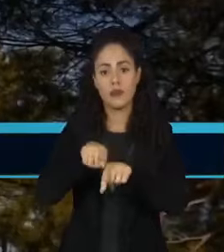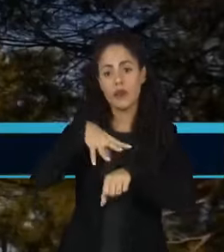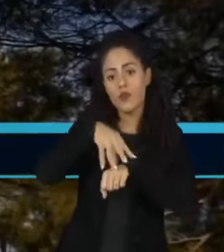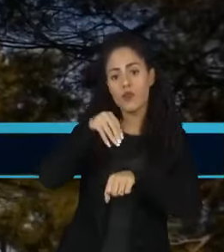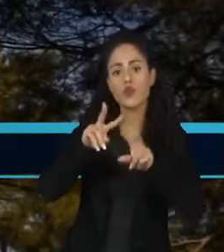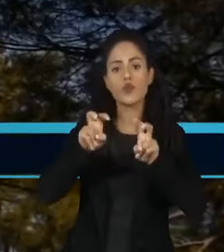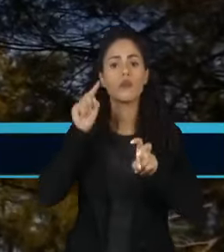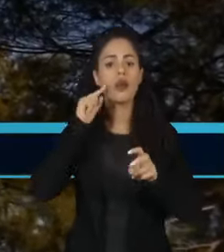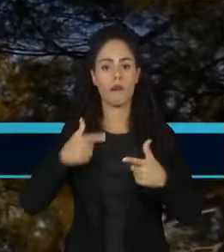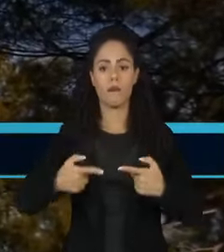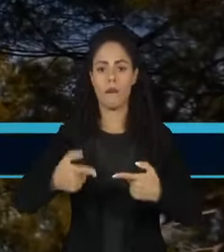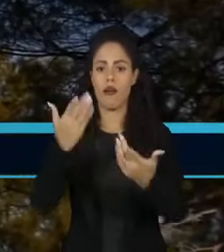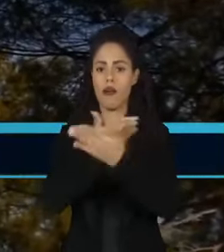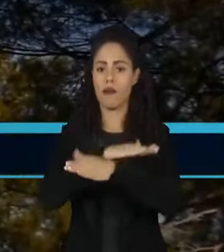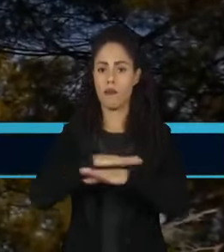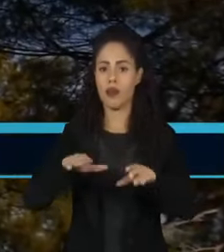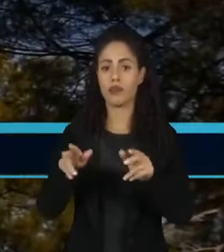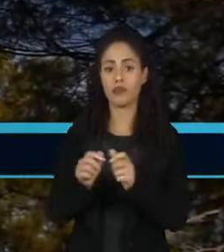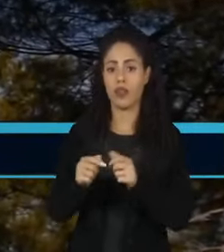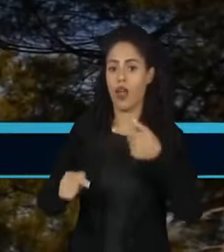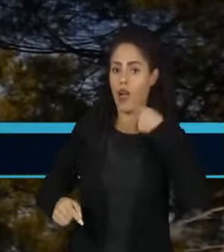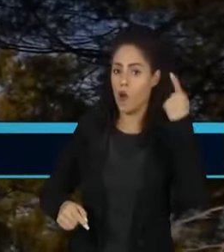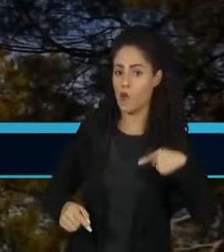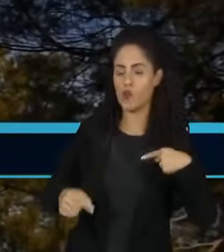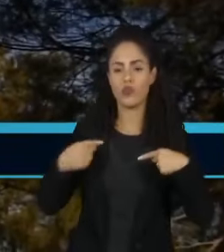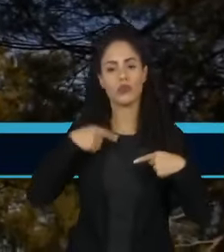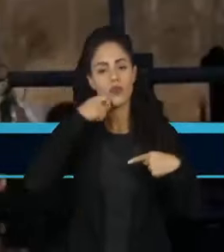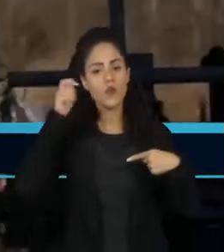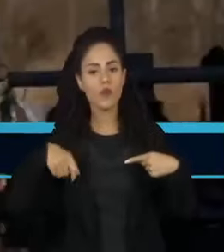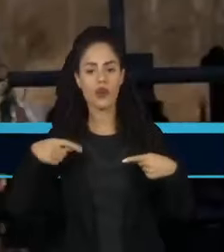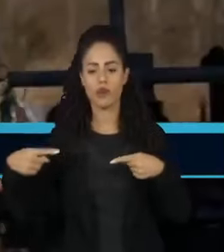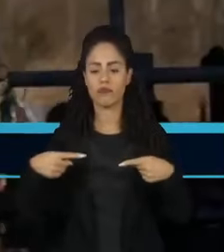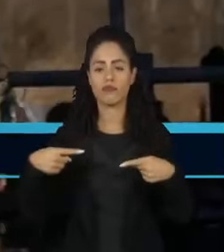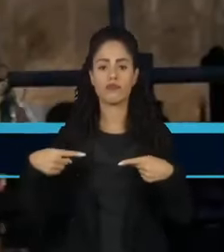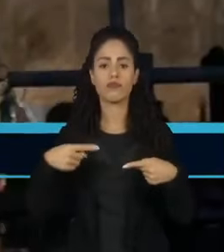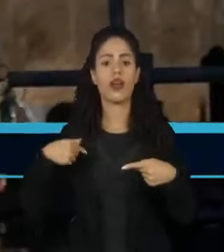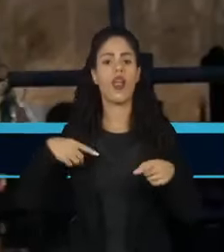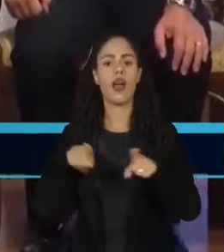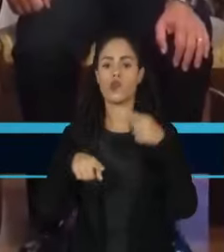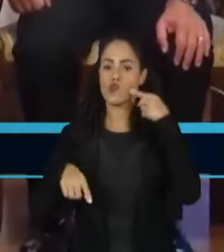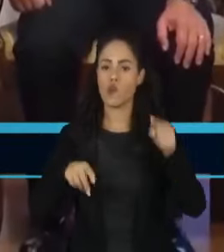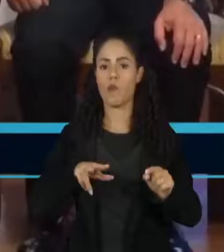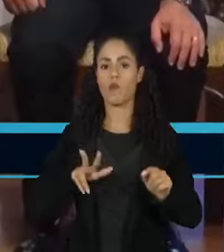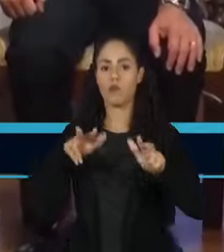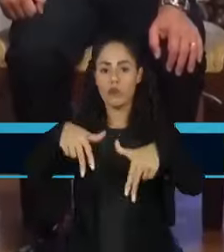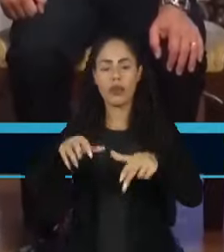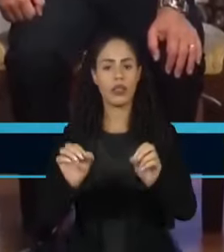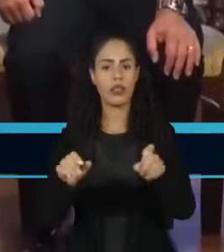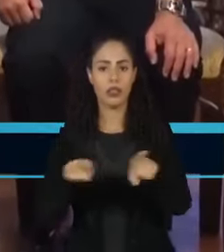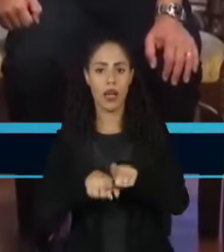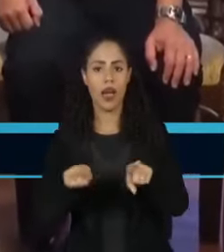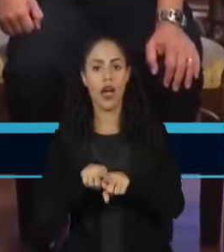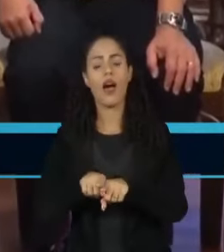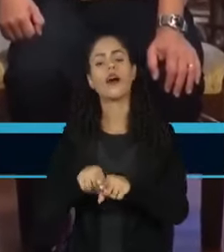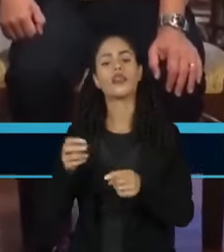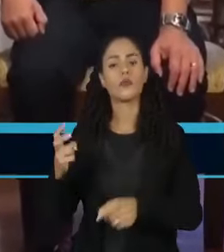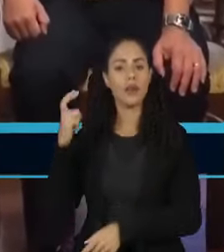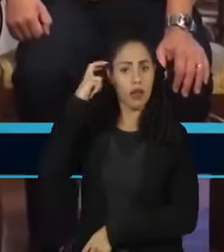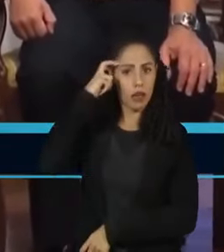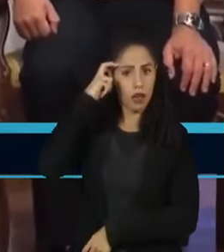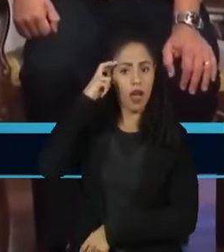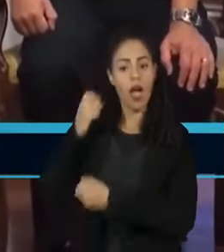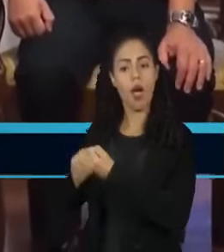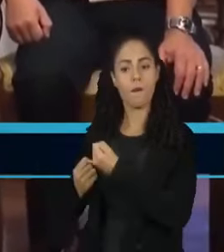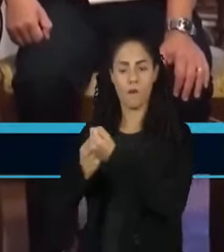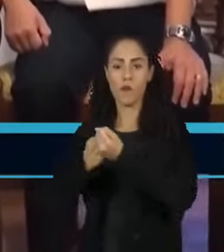discutirá o cessar-fogo imediato com a Rússia, o evento que não contará com a presença dos russos. Kiev consegue um apoio na região